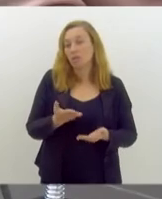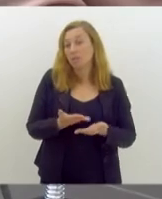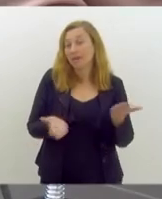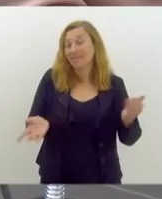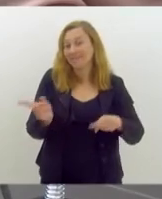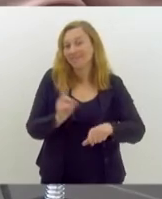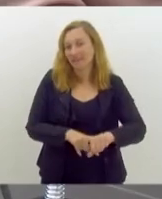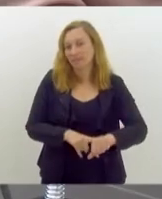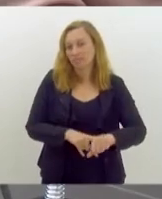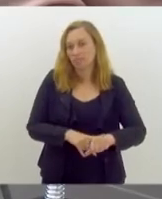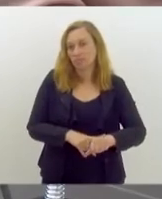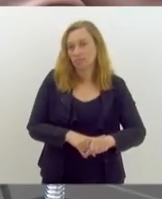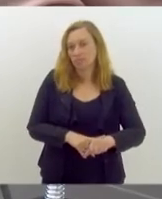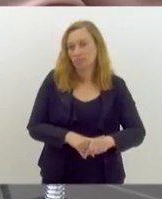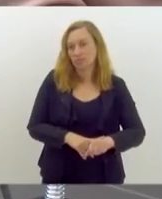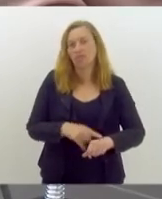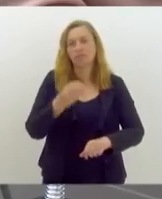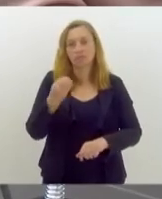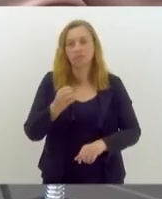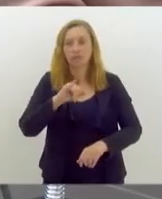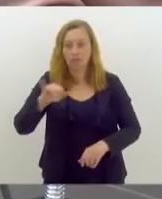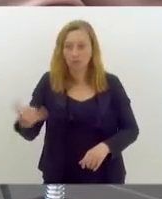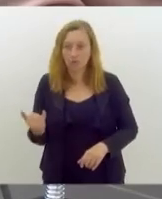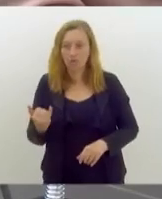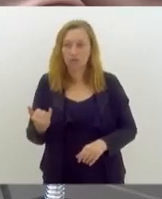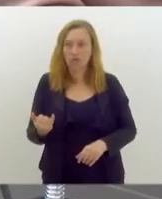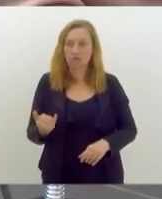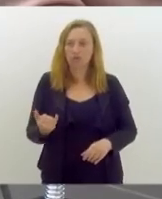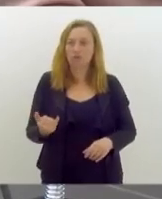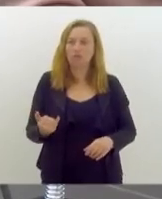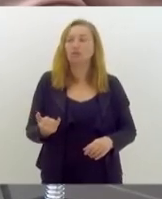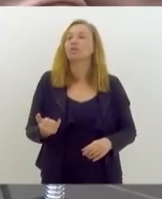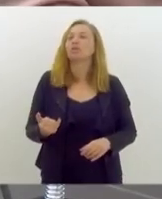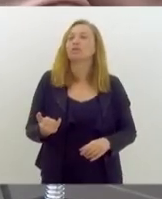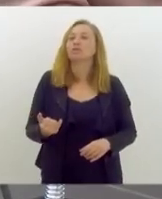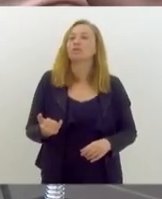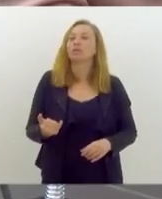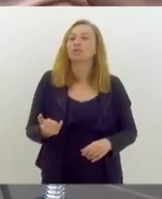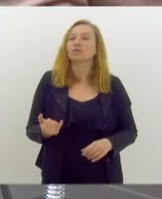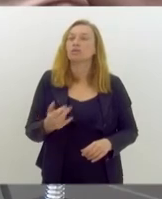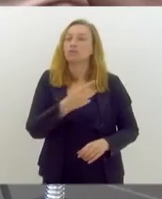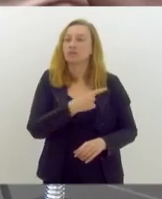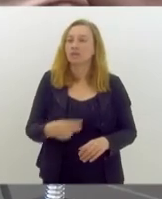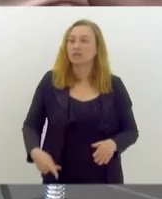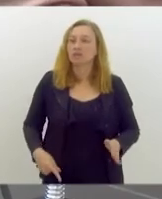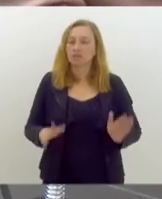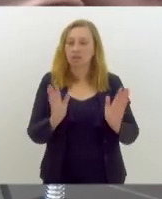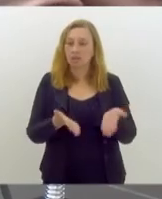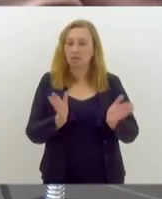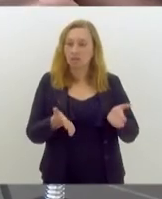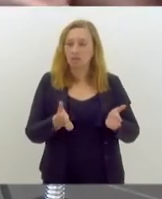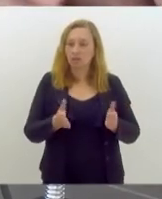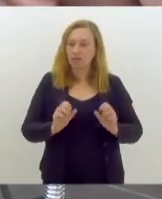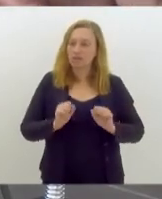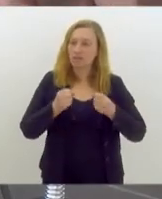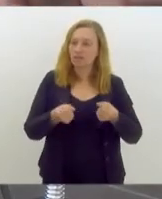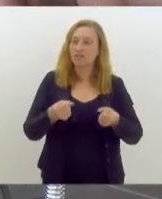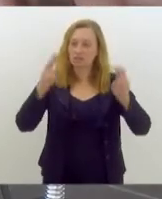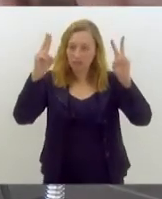tempo e aproveitar o atual presidente que é defensor dessas teses e